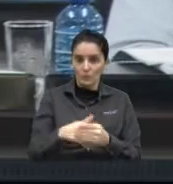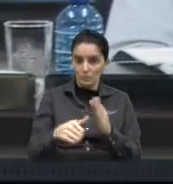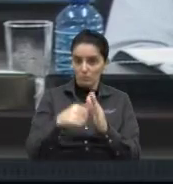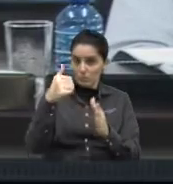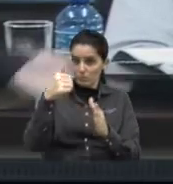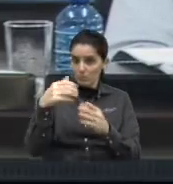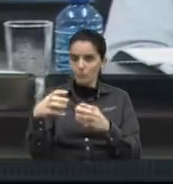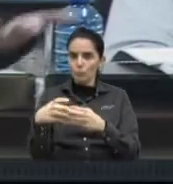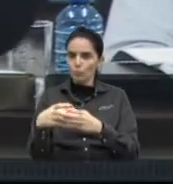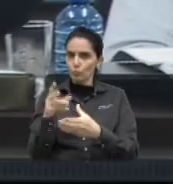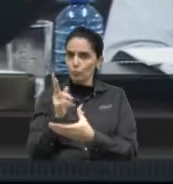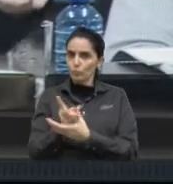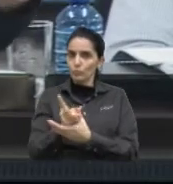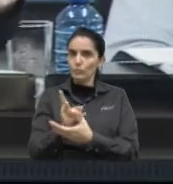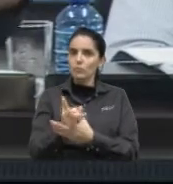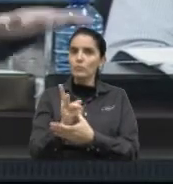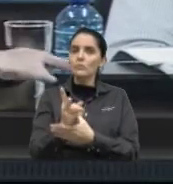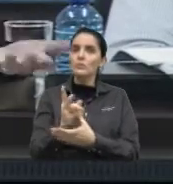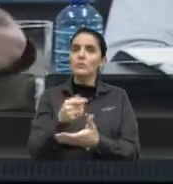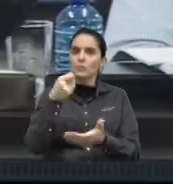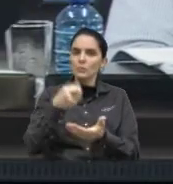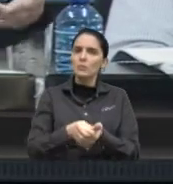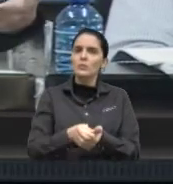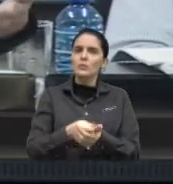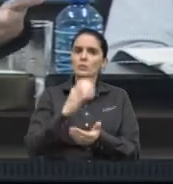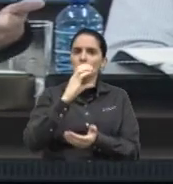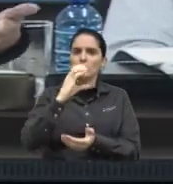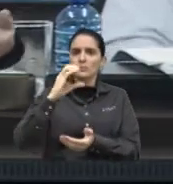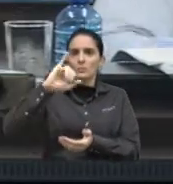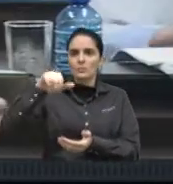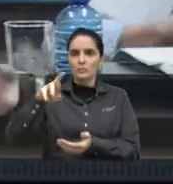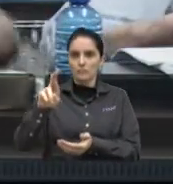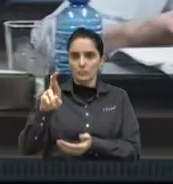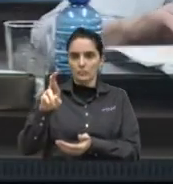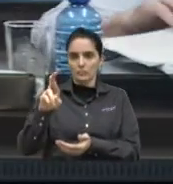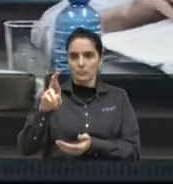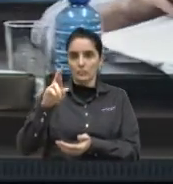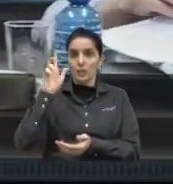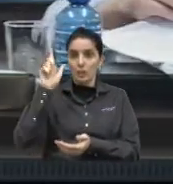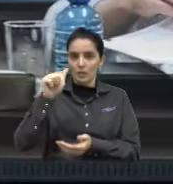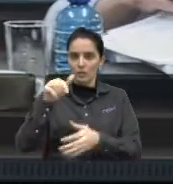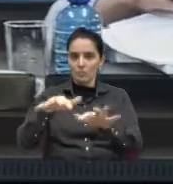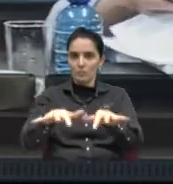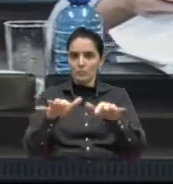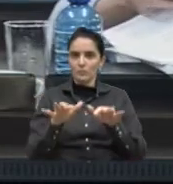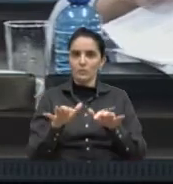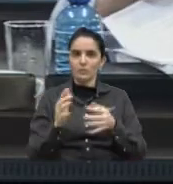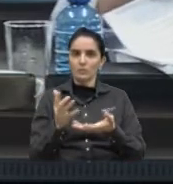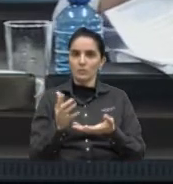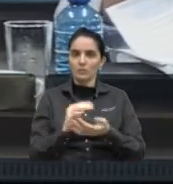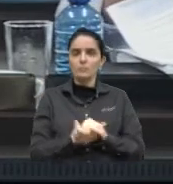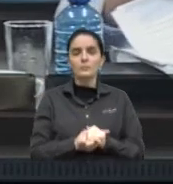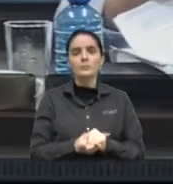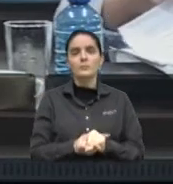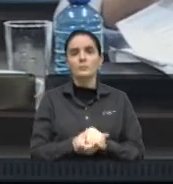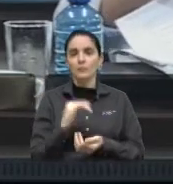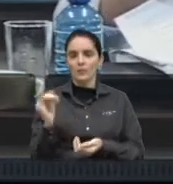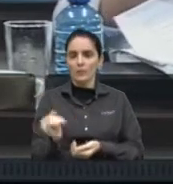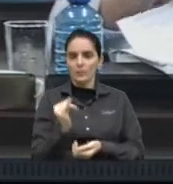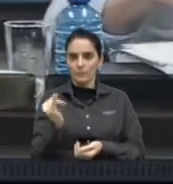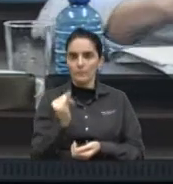permanentes obrigatoriamente pela ccjr depois em plenário e das comissões de elevada importância